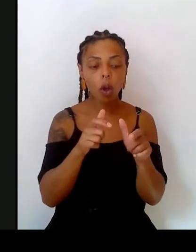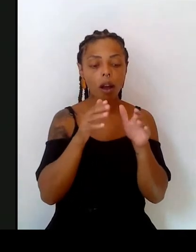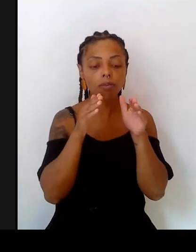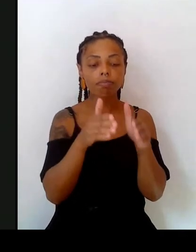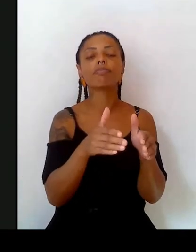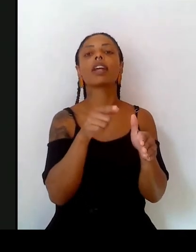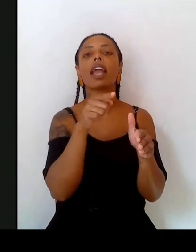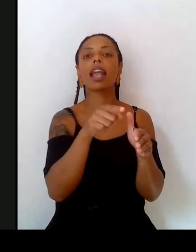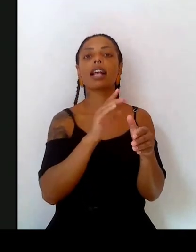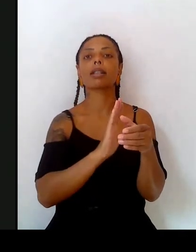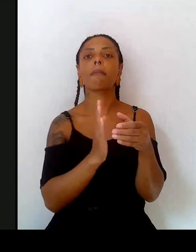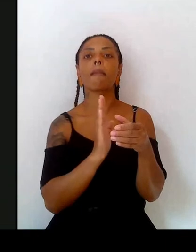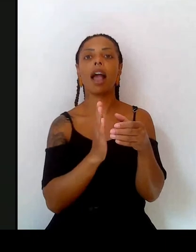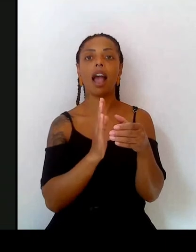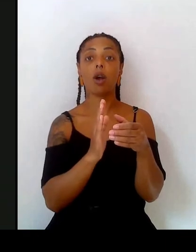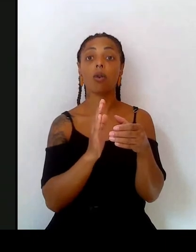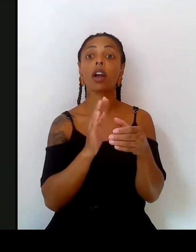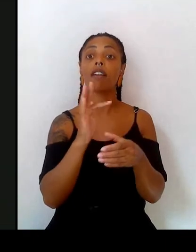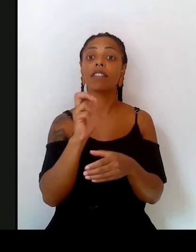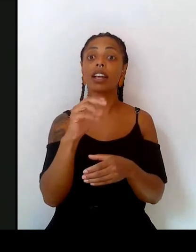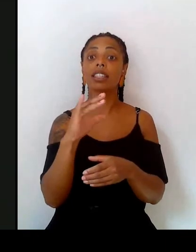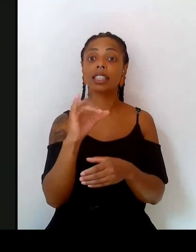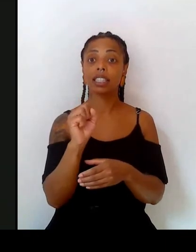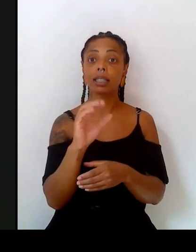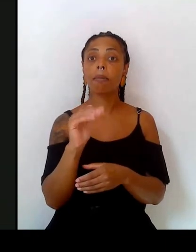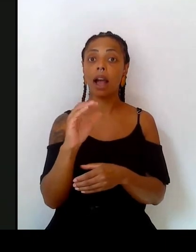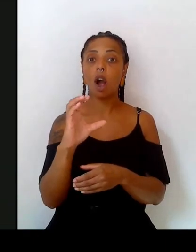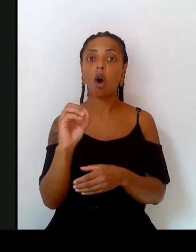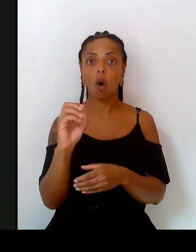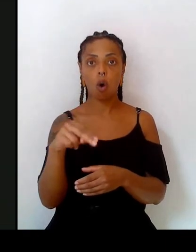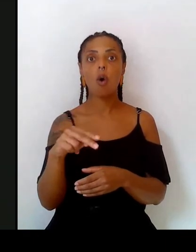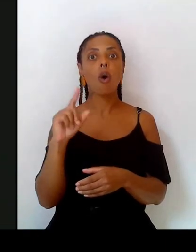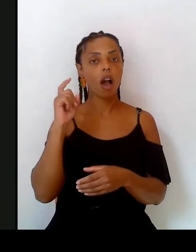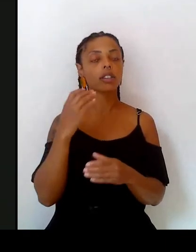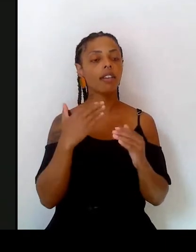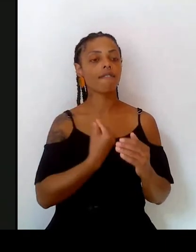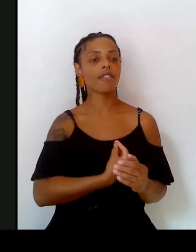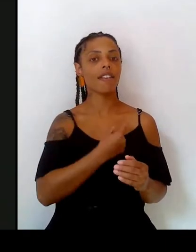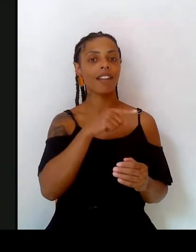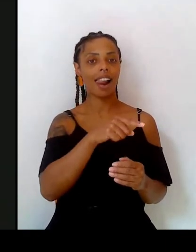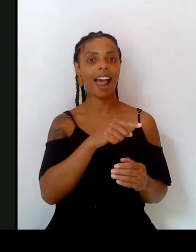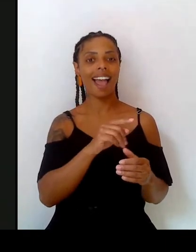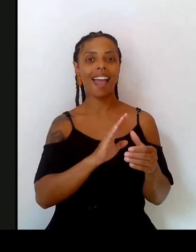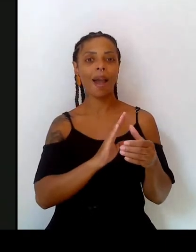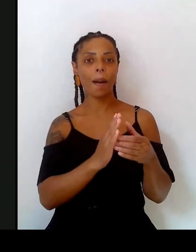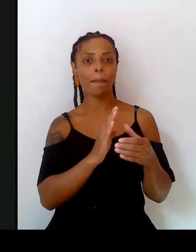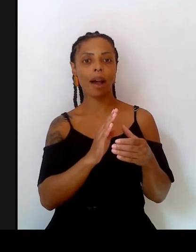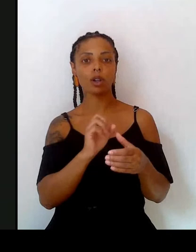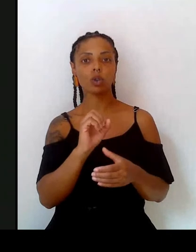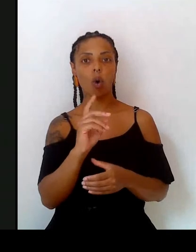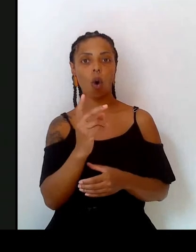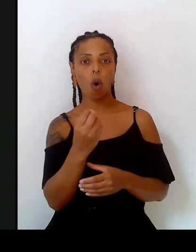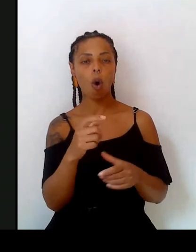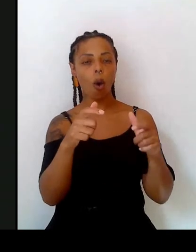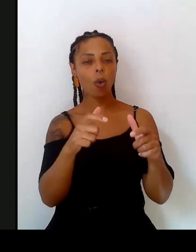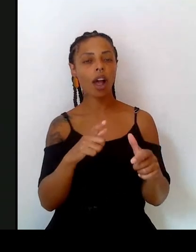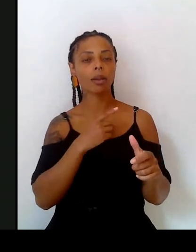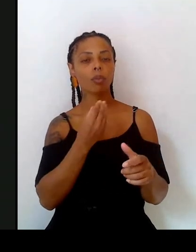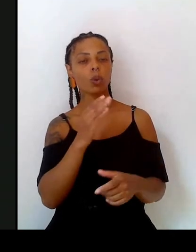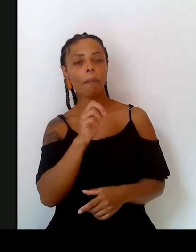Francis Baker morava o sorro era o bairro Boêmio de Londres que se torna um foco dessa